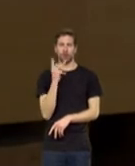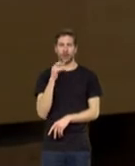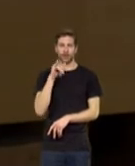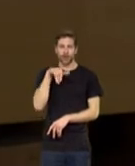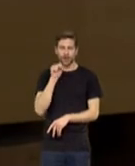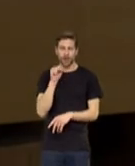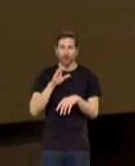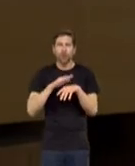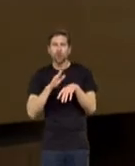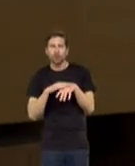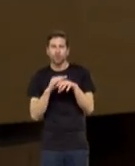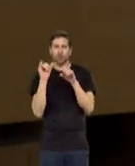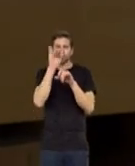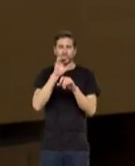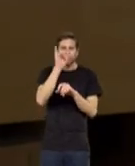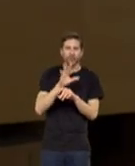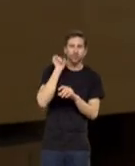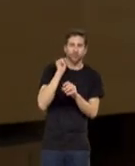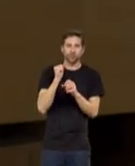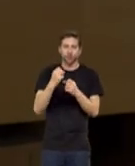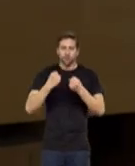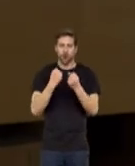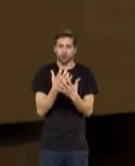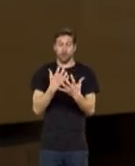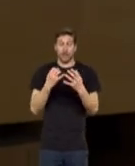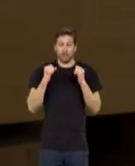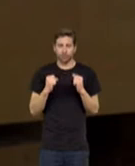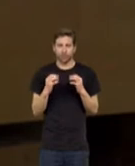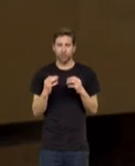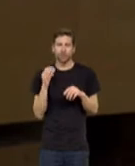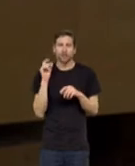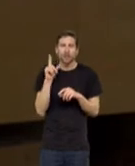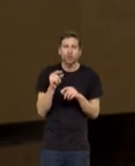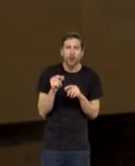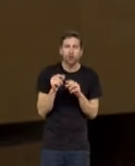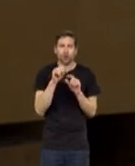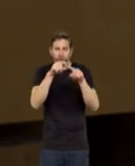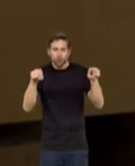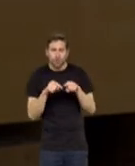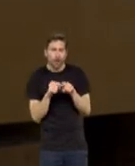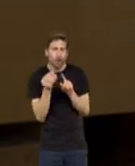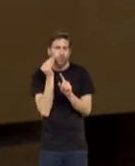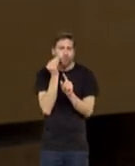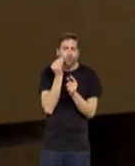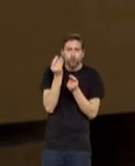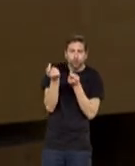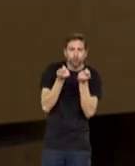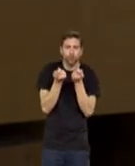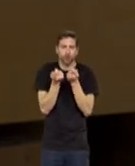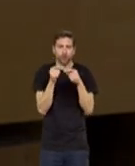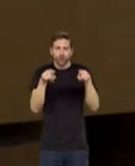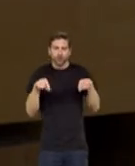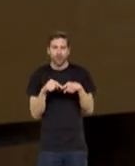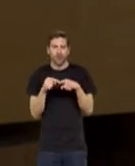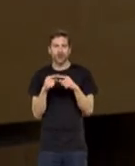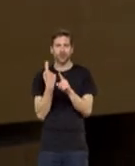só as imagens do Witkin são muito fortes e muito viscerais, mas o próprio espaço cenografado pelo João Mendes Ribeiro era muito forte e, como